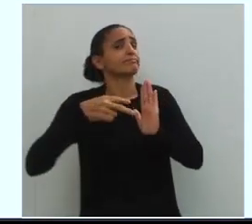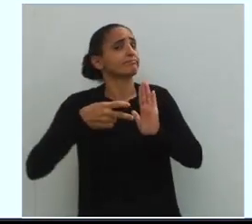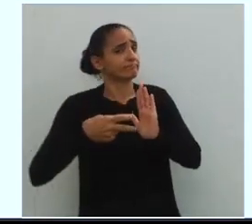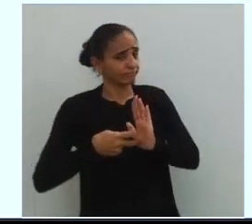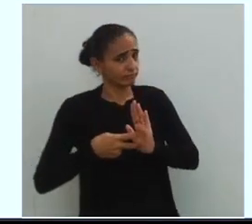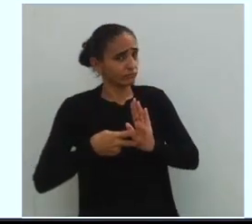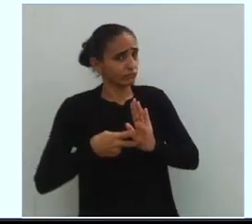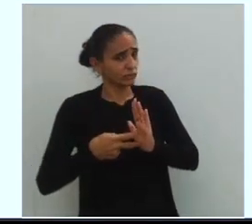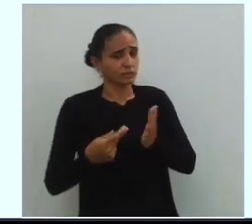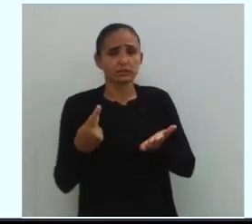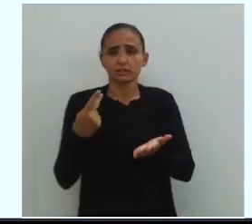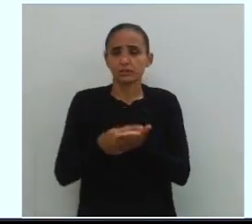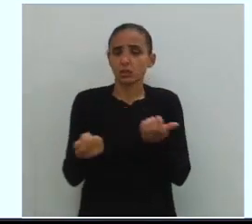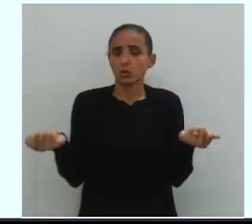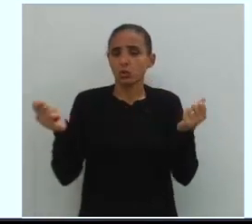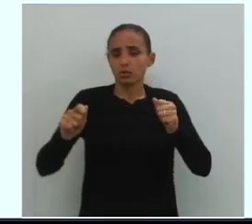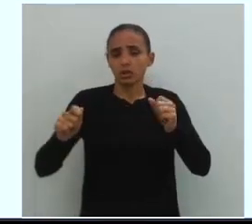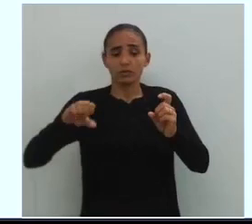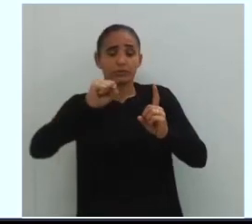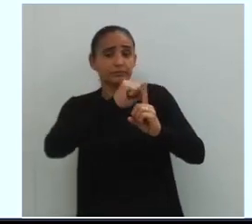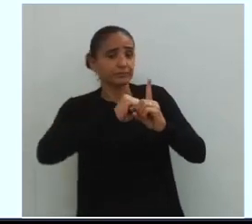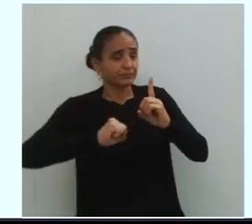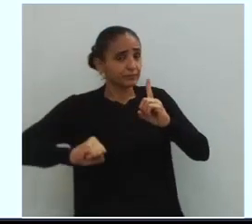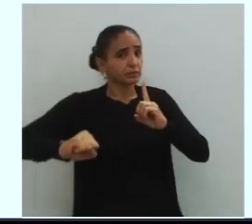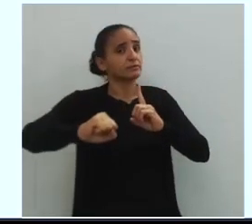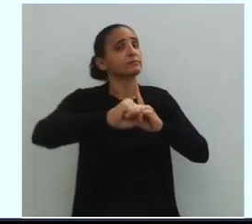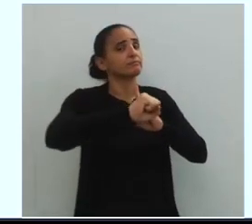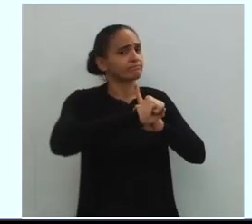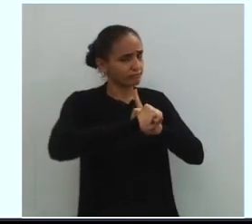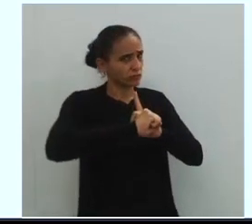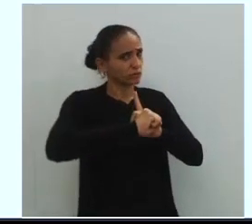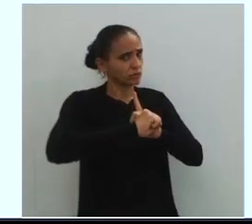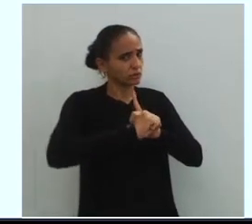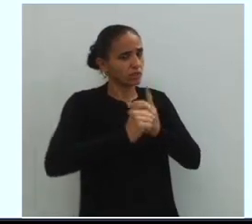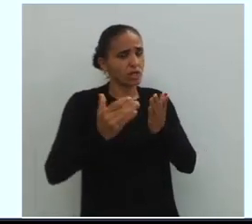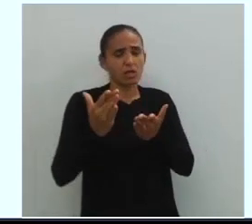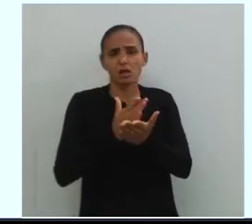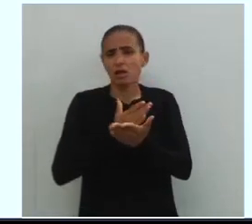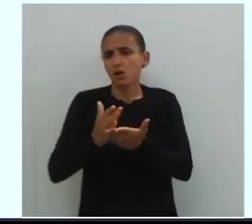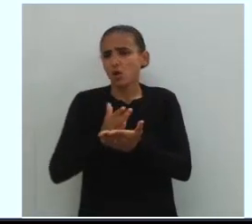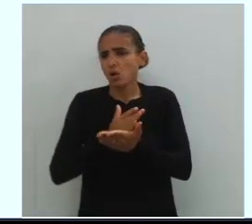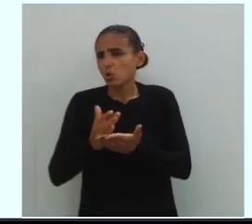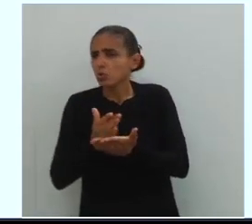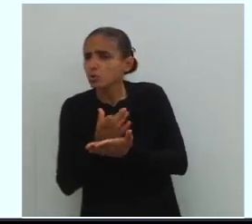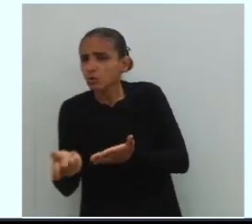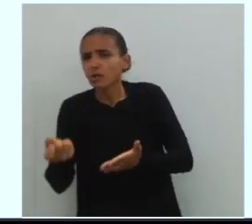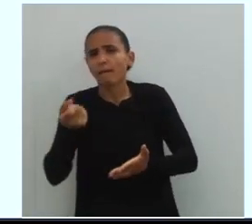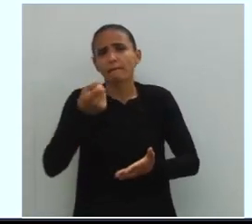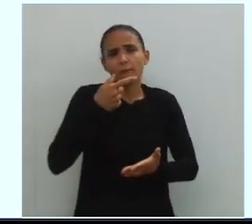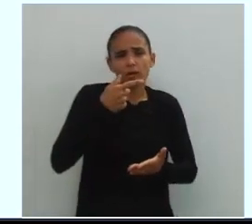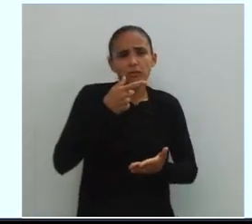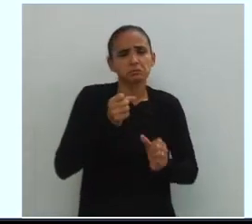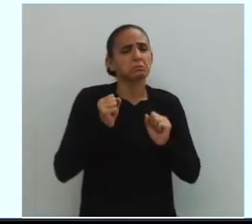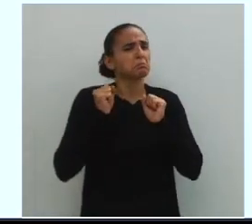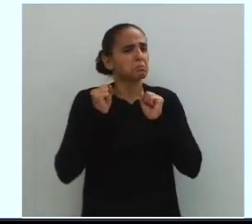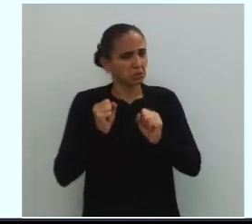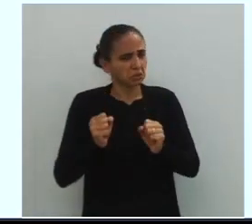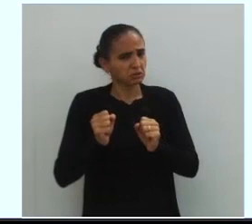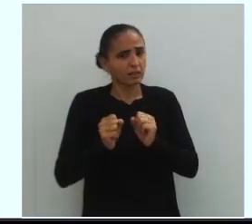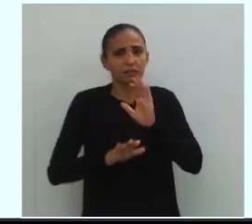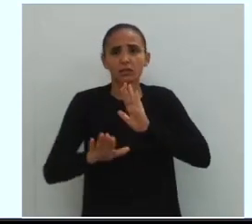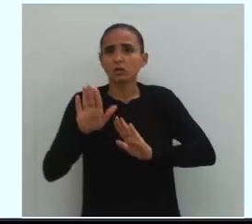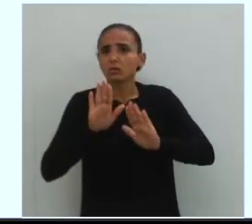efeito, tá? E assim, na nossa sociedade, apenas poucas substâncias que são